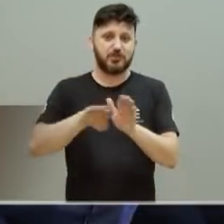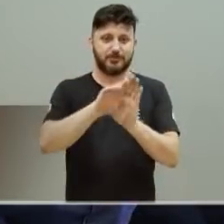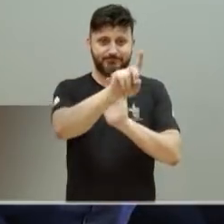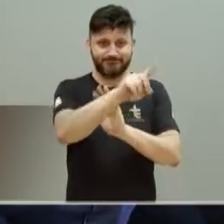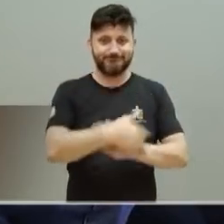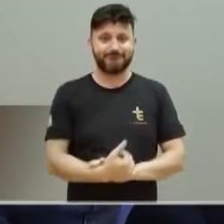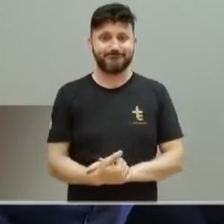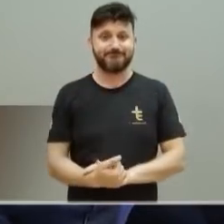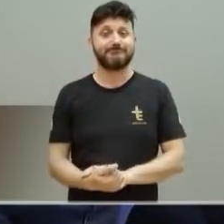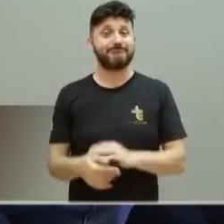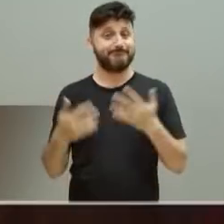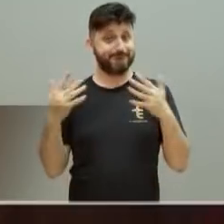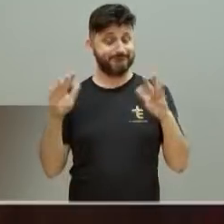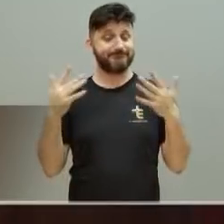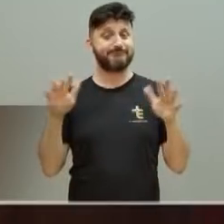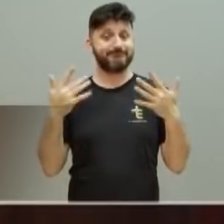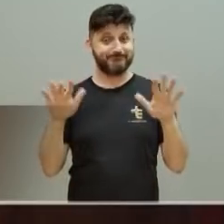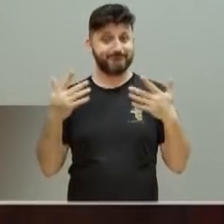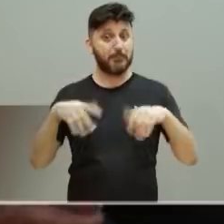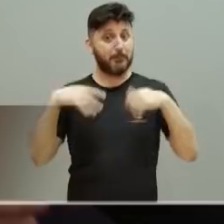Oh, meu irmão,